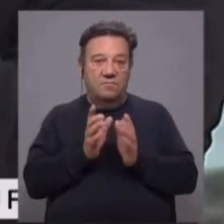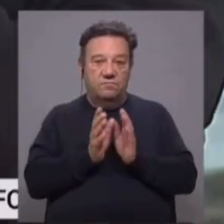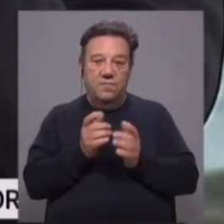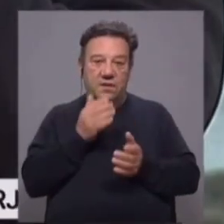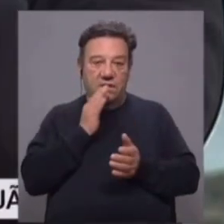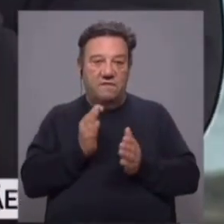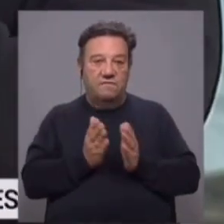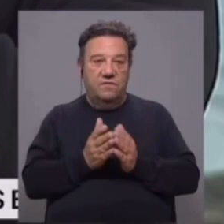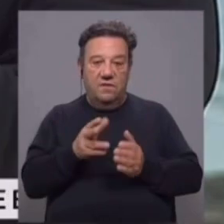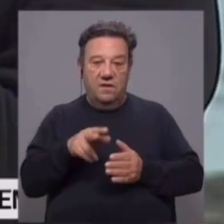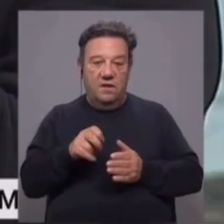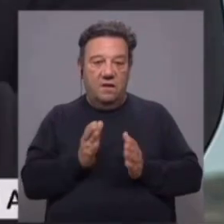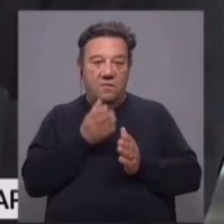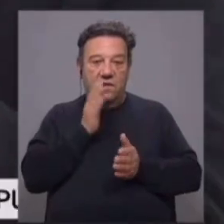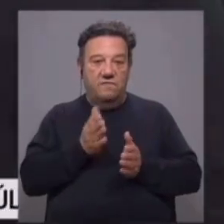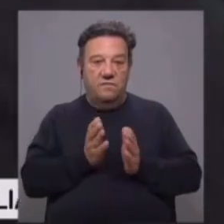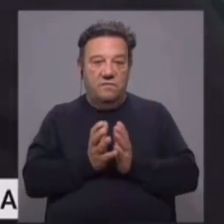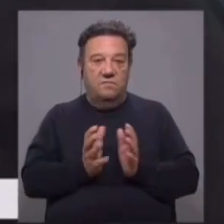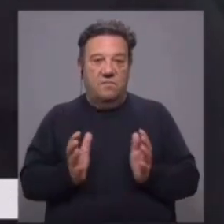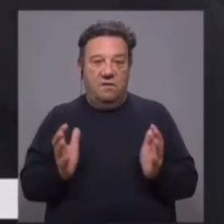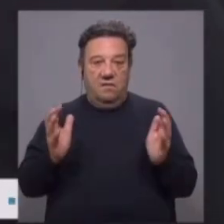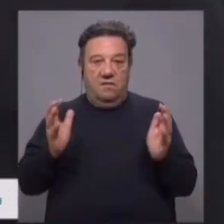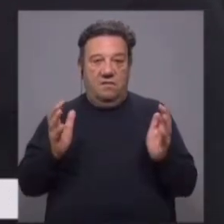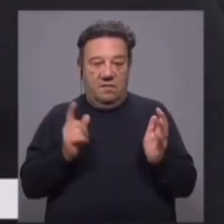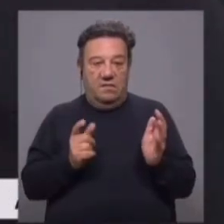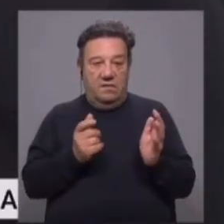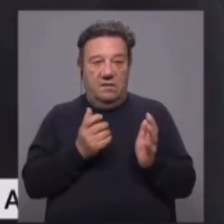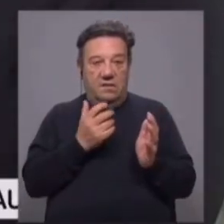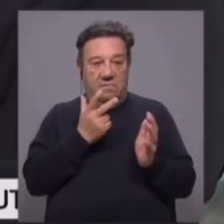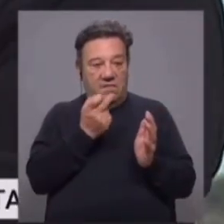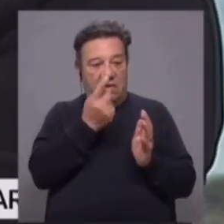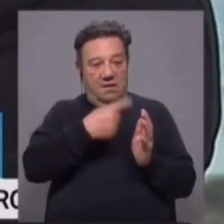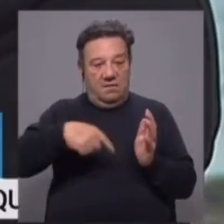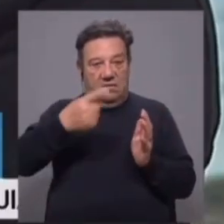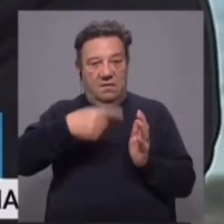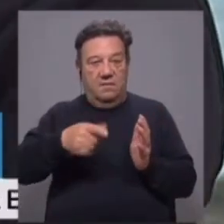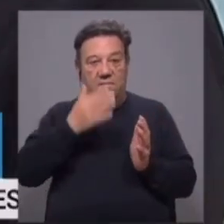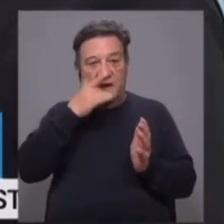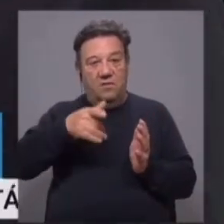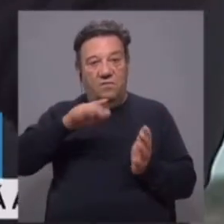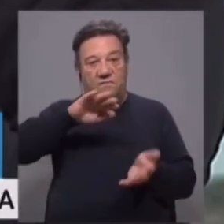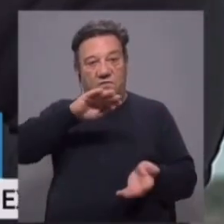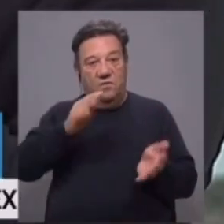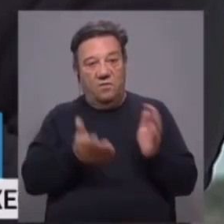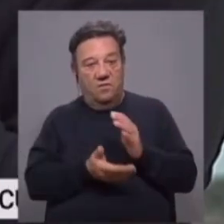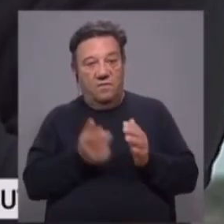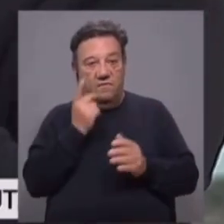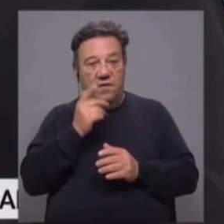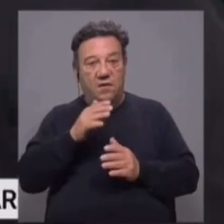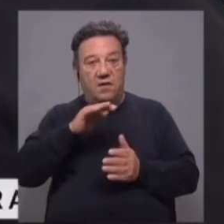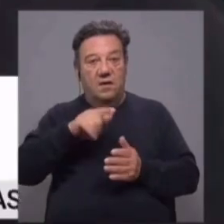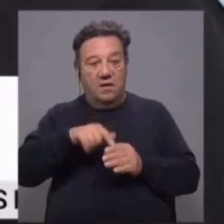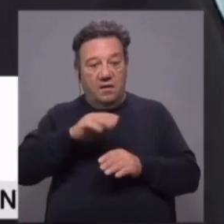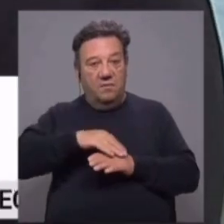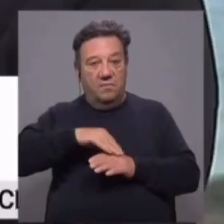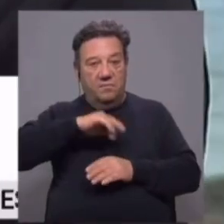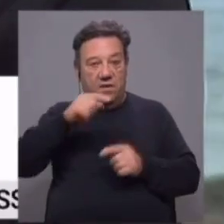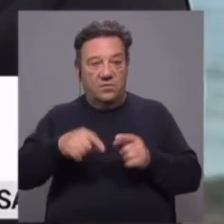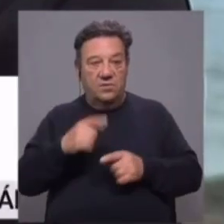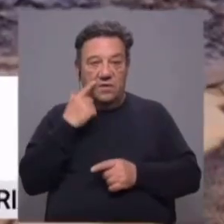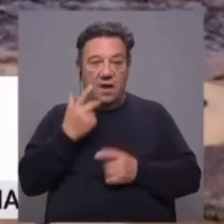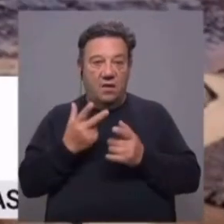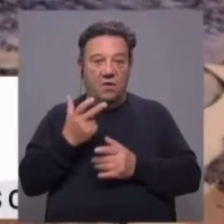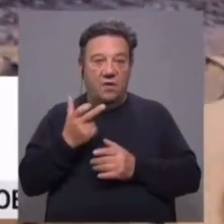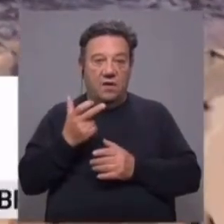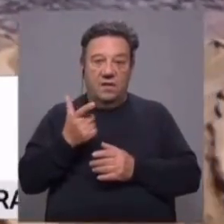nau, não é? Do navio. Portanto, ele terá virado ao contrário. Portanto, estamos a ver a parte de baixo. Vemos algumas tábuas de